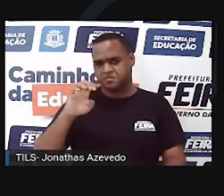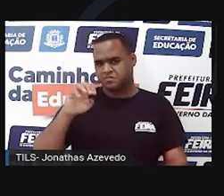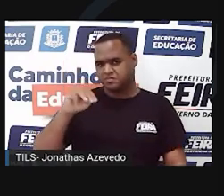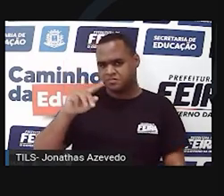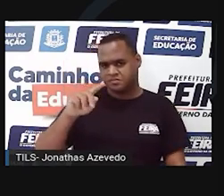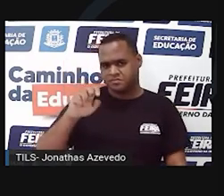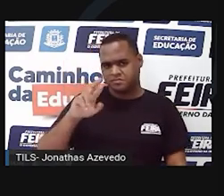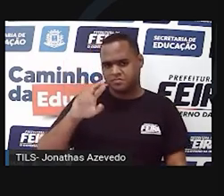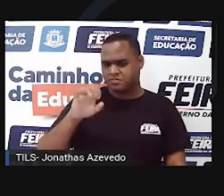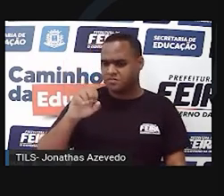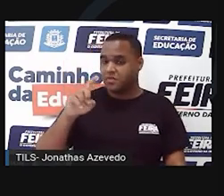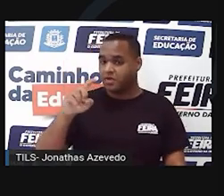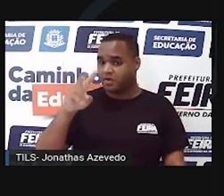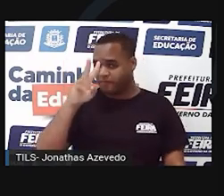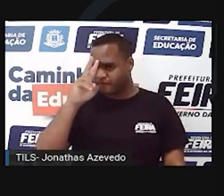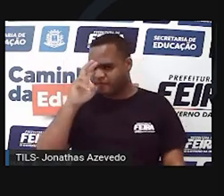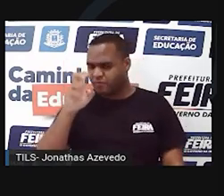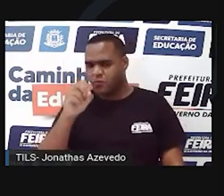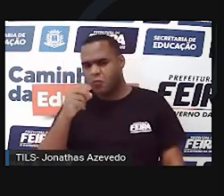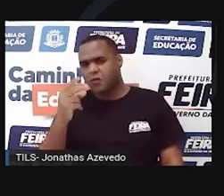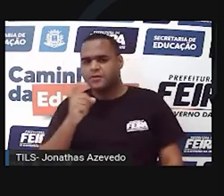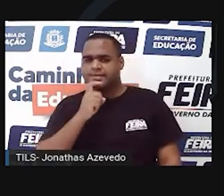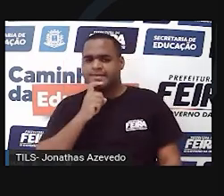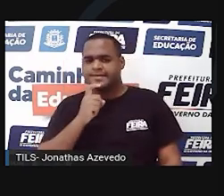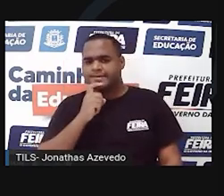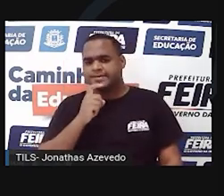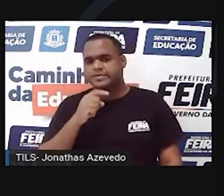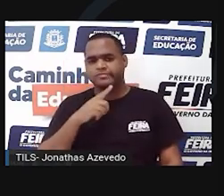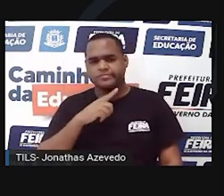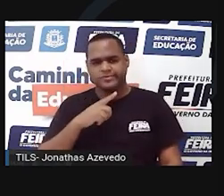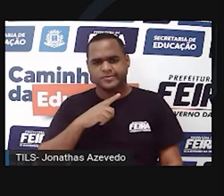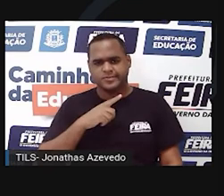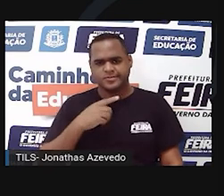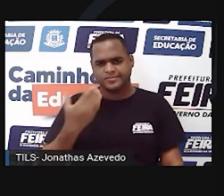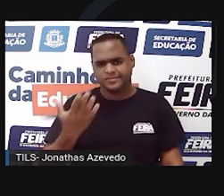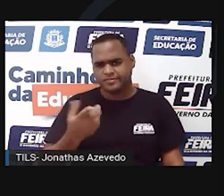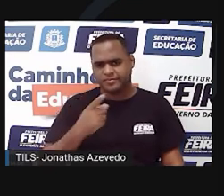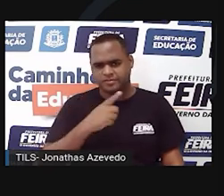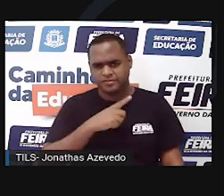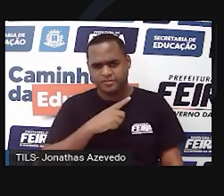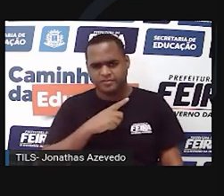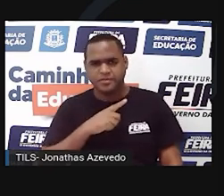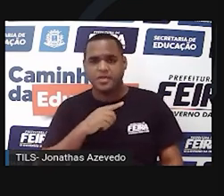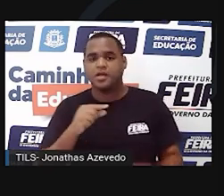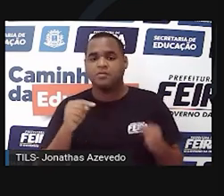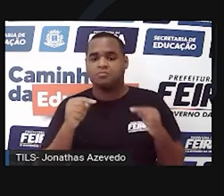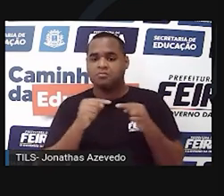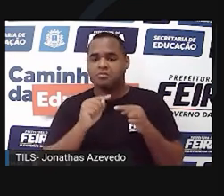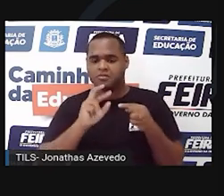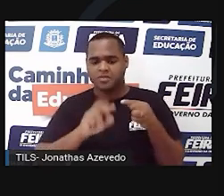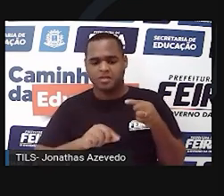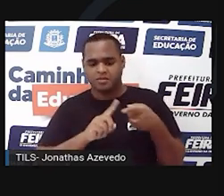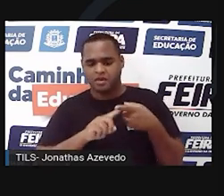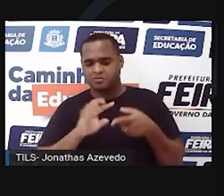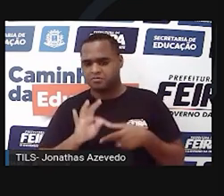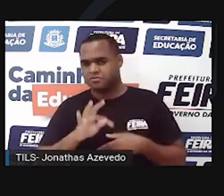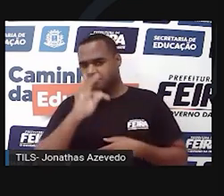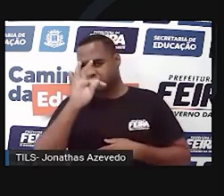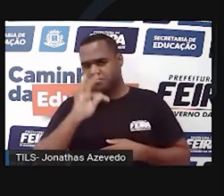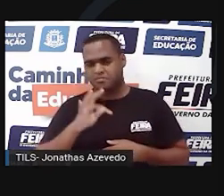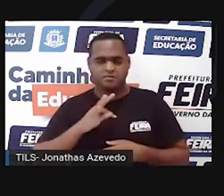nem tão frio. Mas será que existe algum jeito de medir essa temperatura? Ou